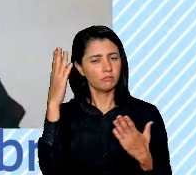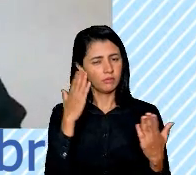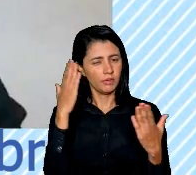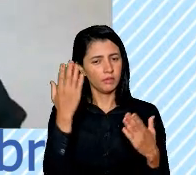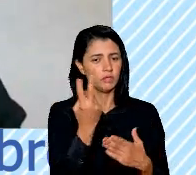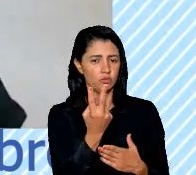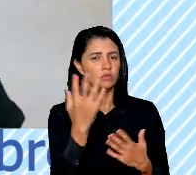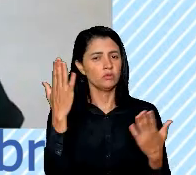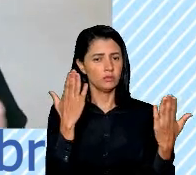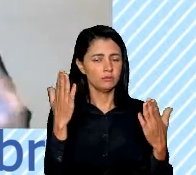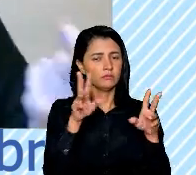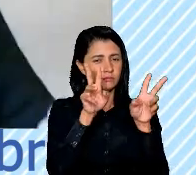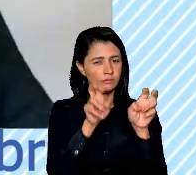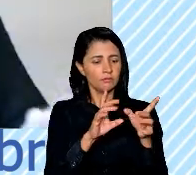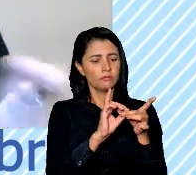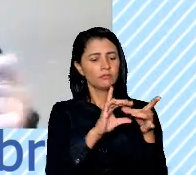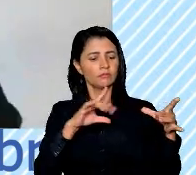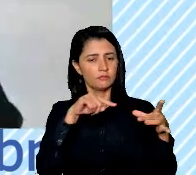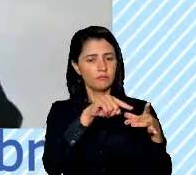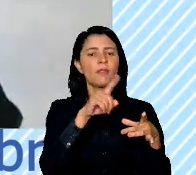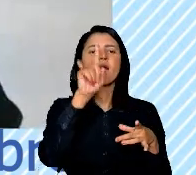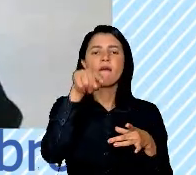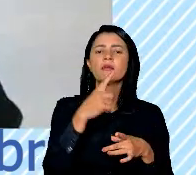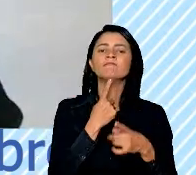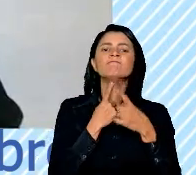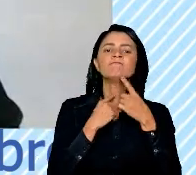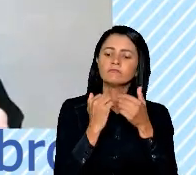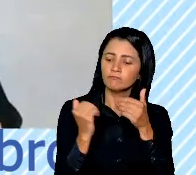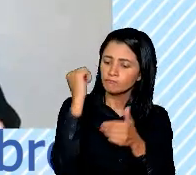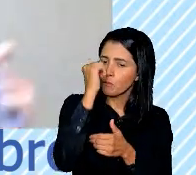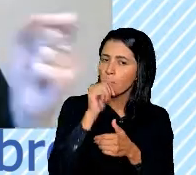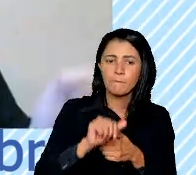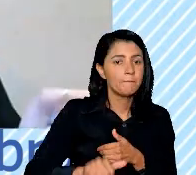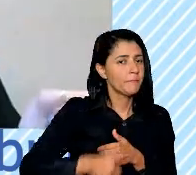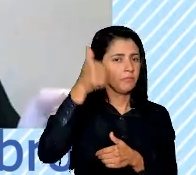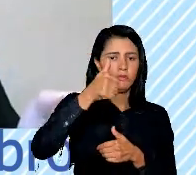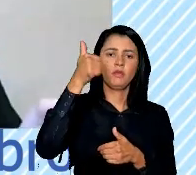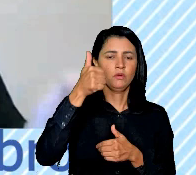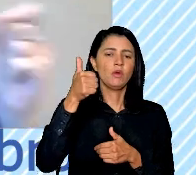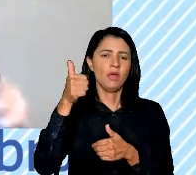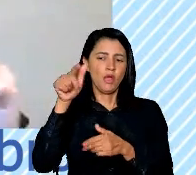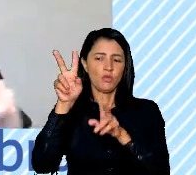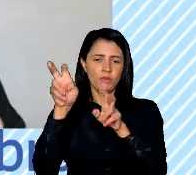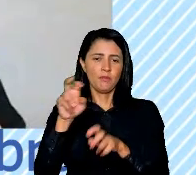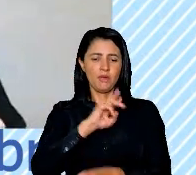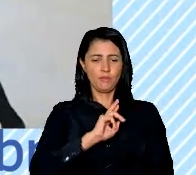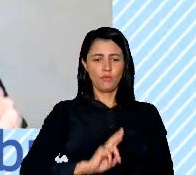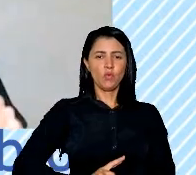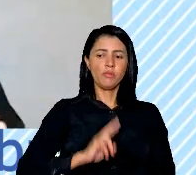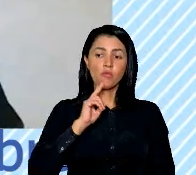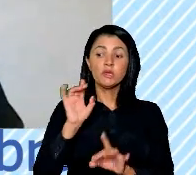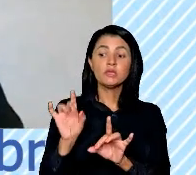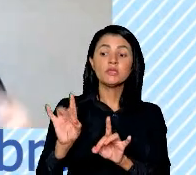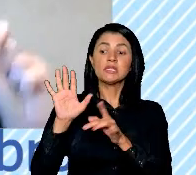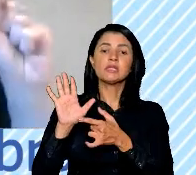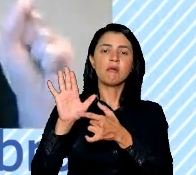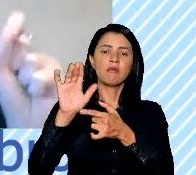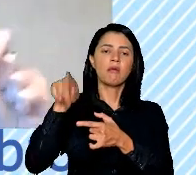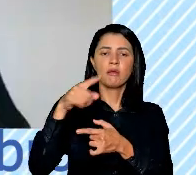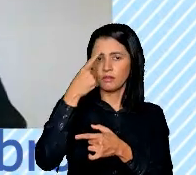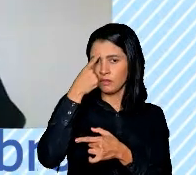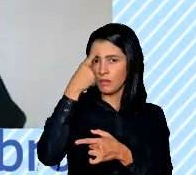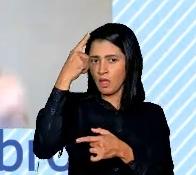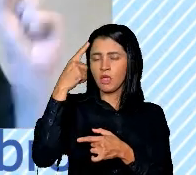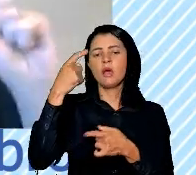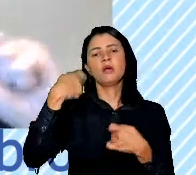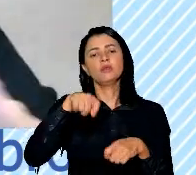da democracia, é o desejo que se sobressai. No tema da república, o que se destaca é a ideia do